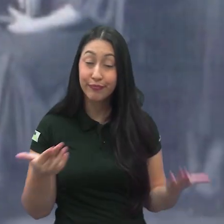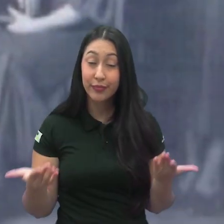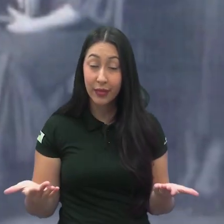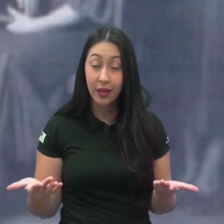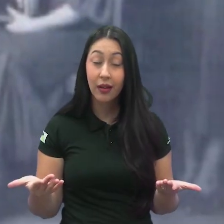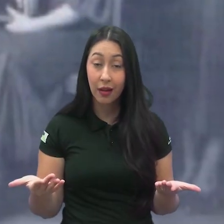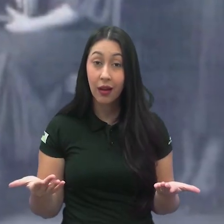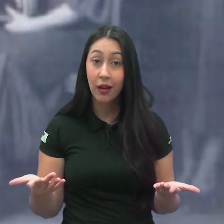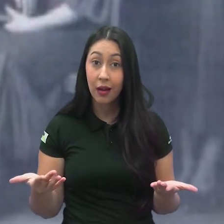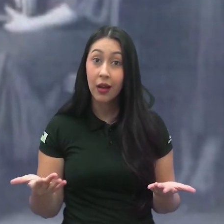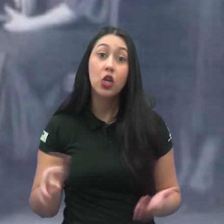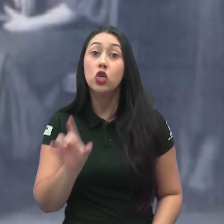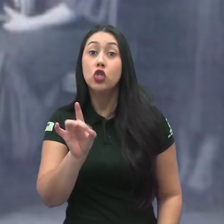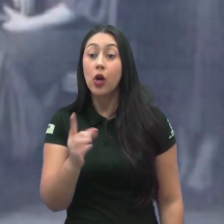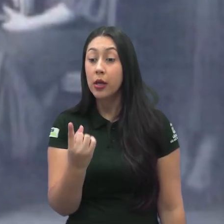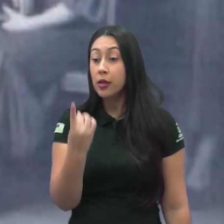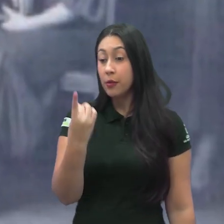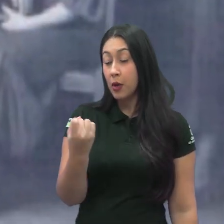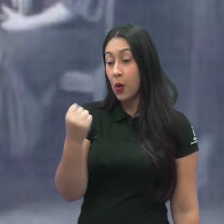foi apenas em